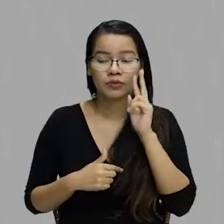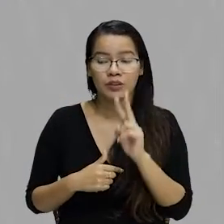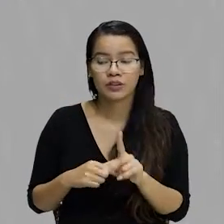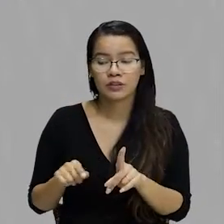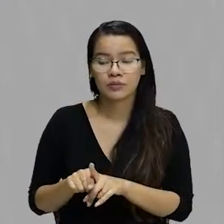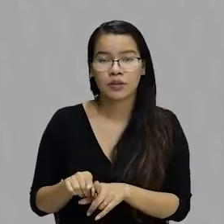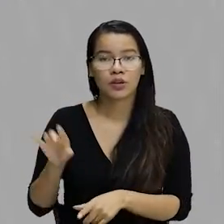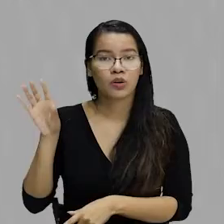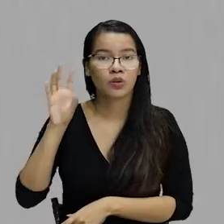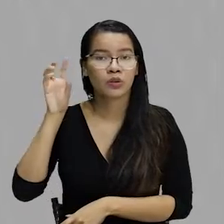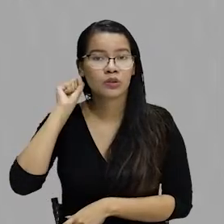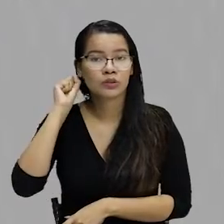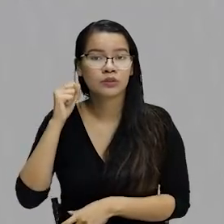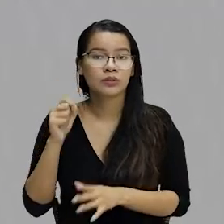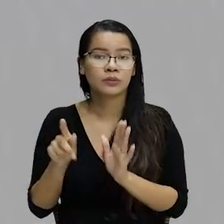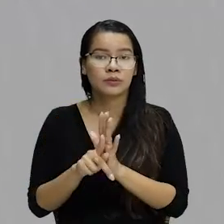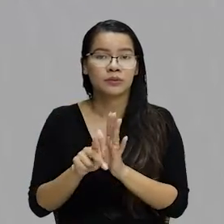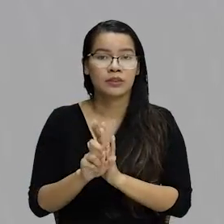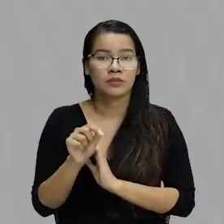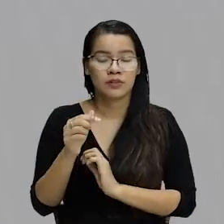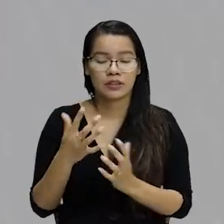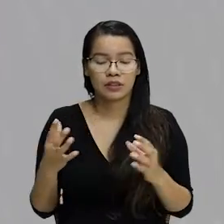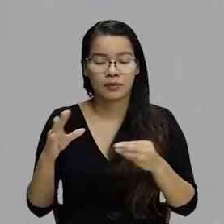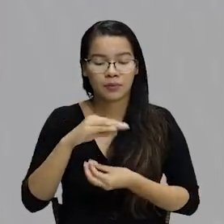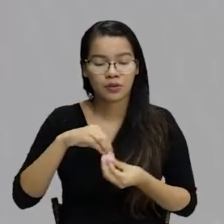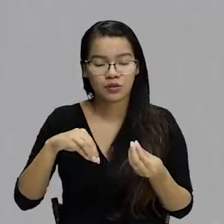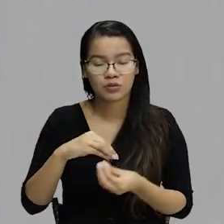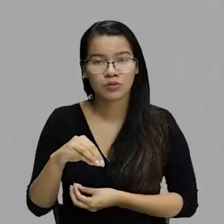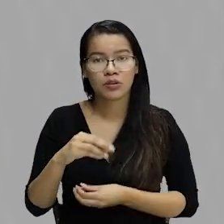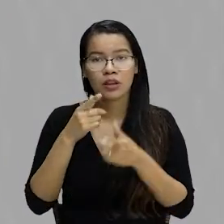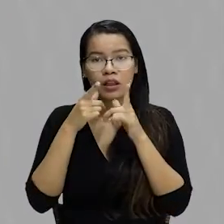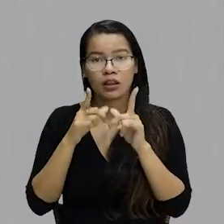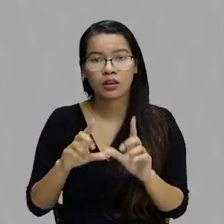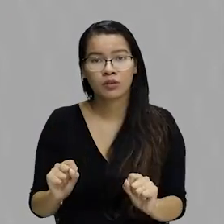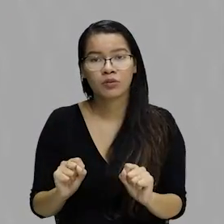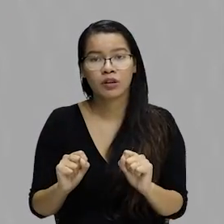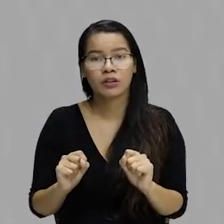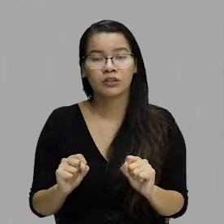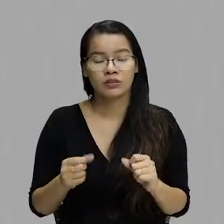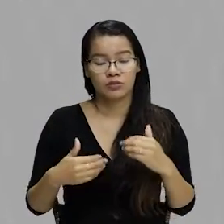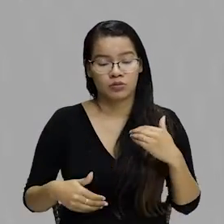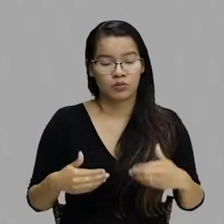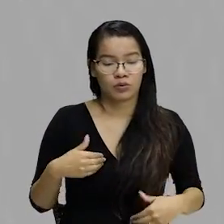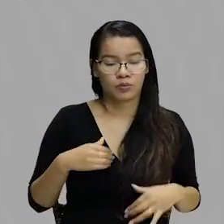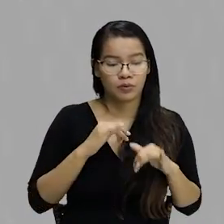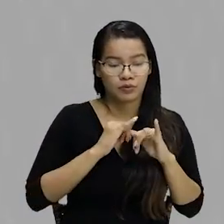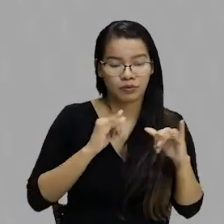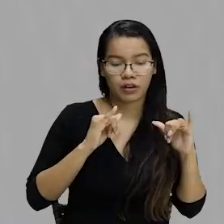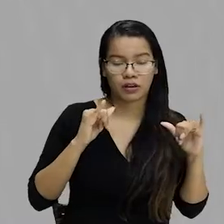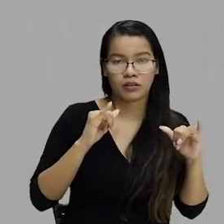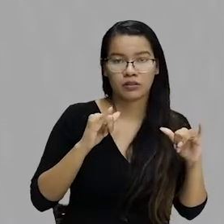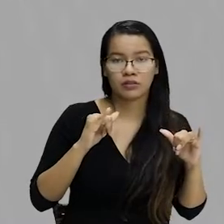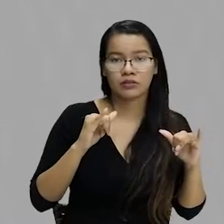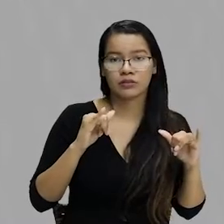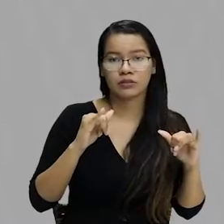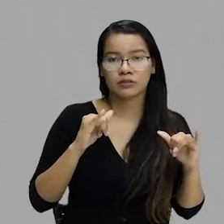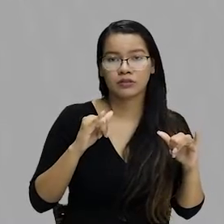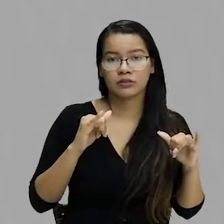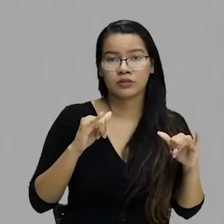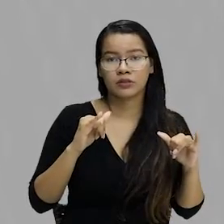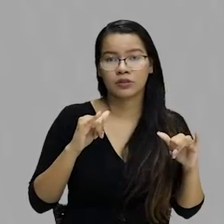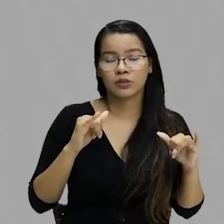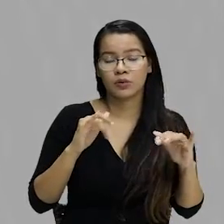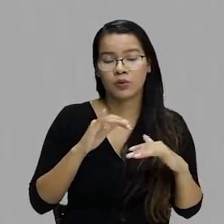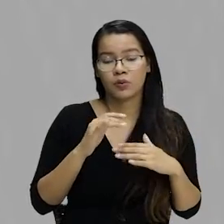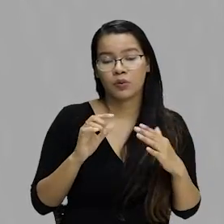ouço. O pós-dramático ele permite que você misture as linguagens, onde o corpo fala, o ator, né, ele não precisa